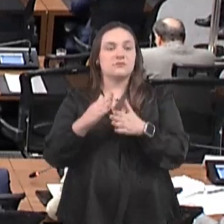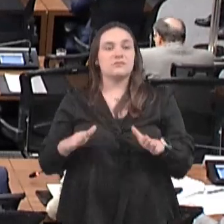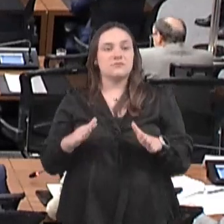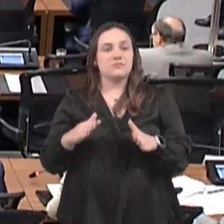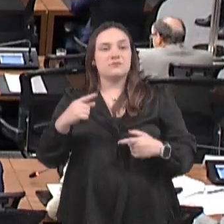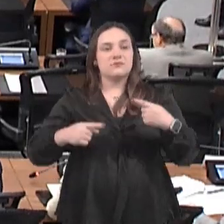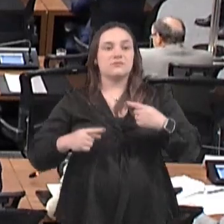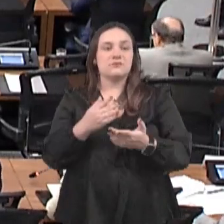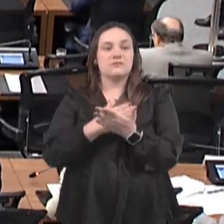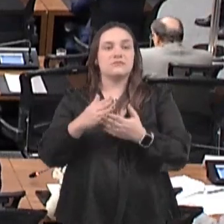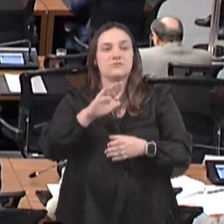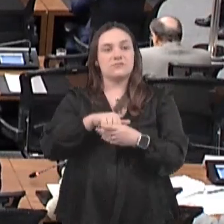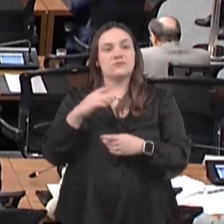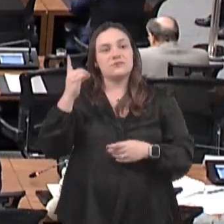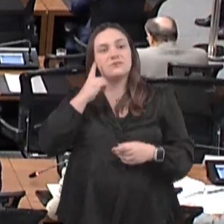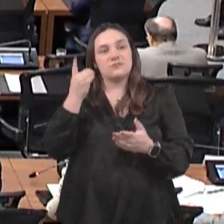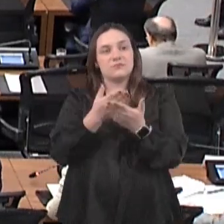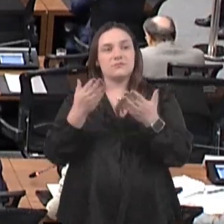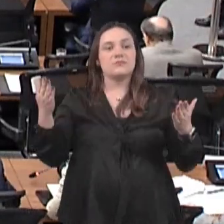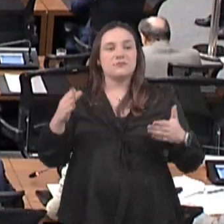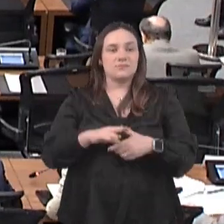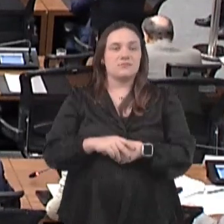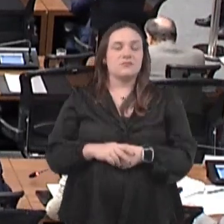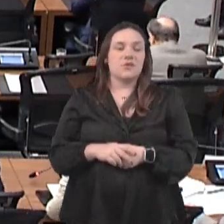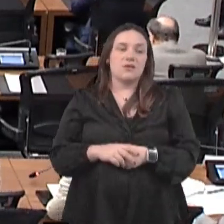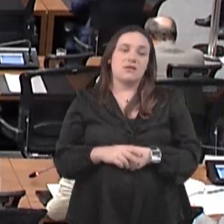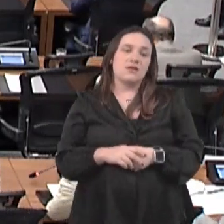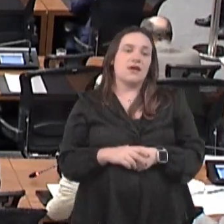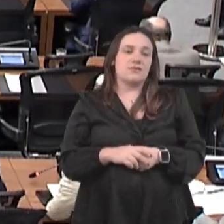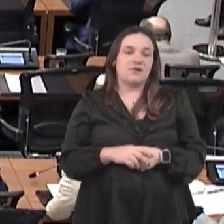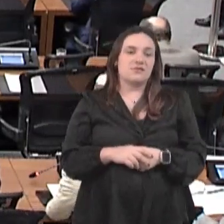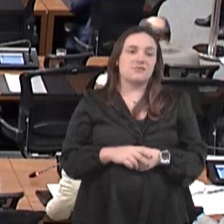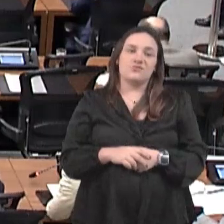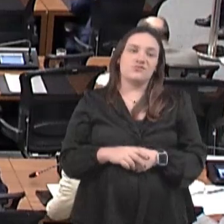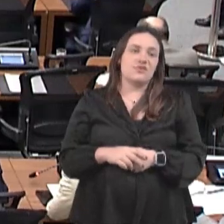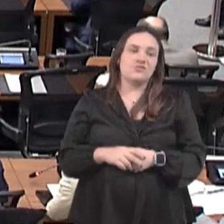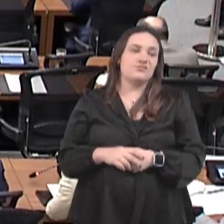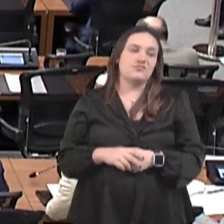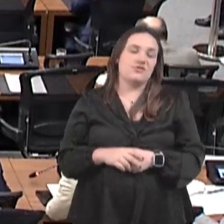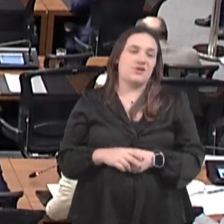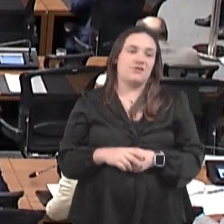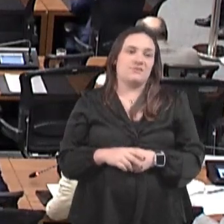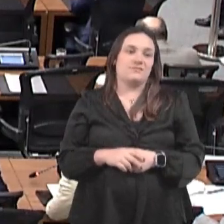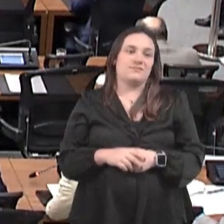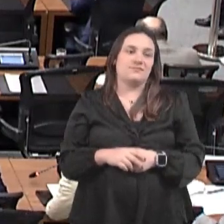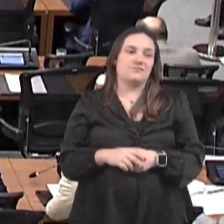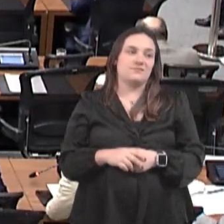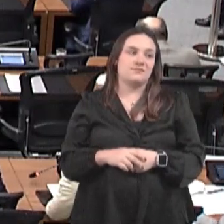Encerrada a discussão, em votação, senhores deputados.